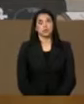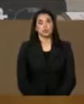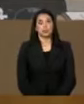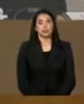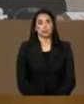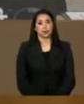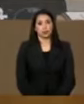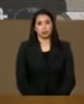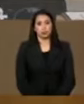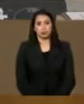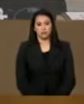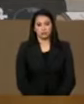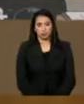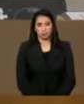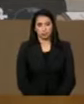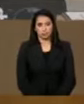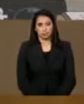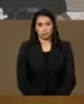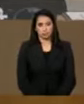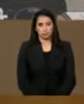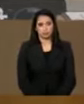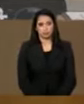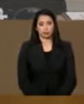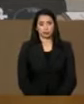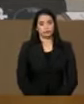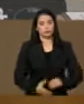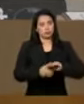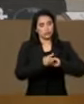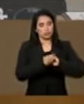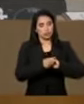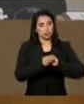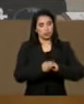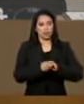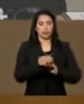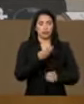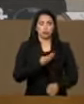Senhores ministros, continuando, gostaria de saudar a Vossa Excelência ministro Dias Toffoli